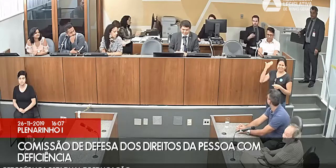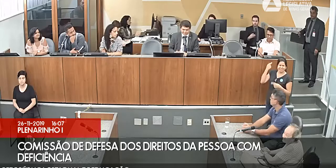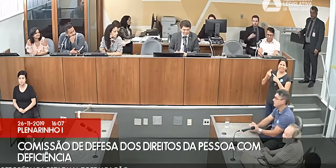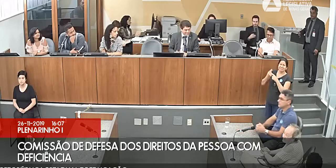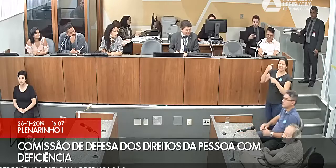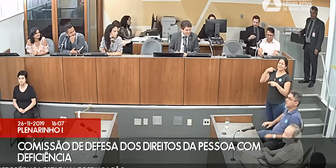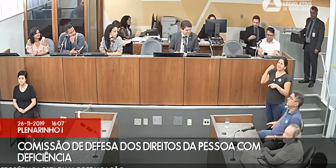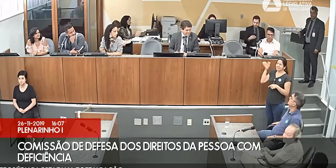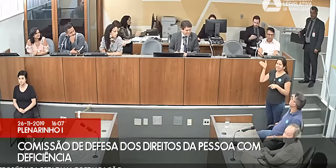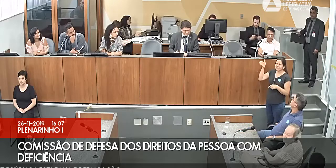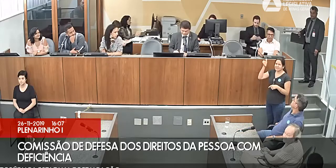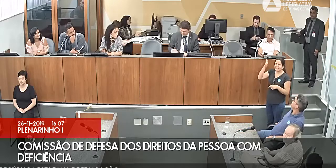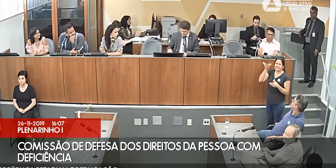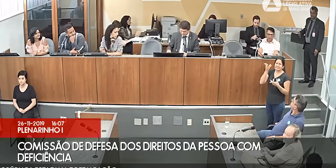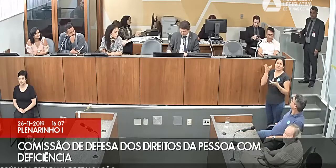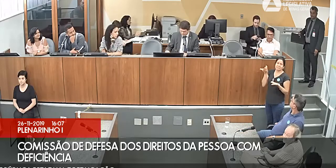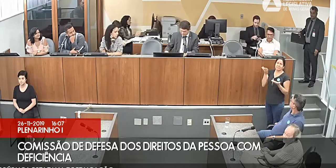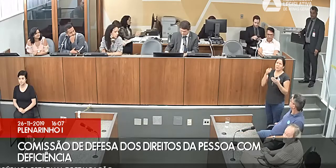Boa tarde a todos.